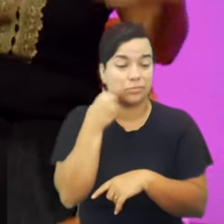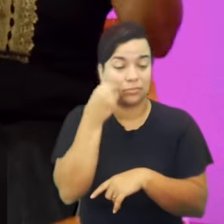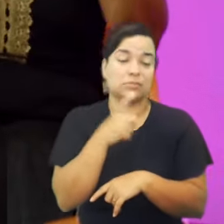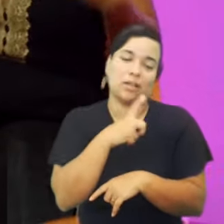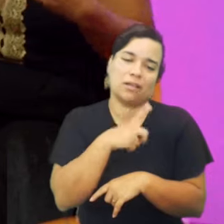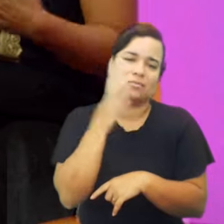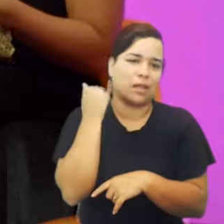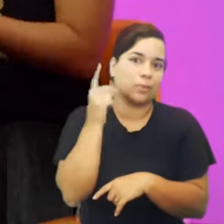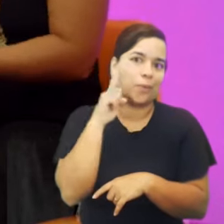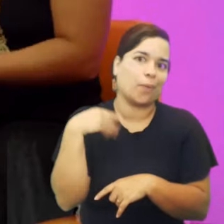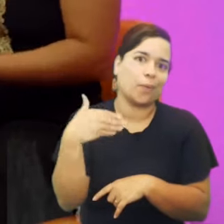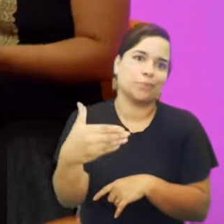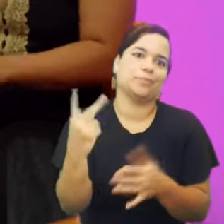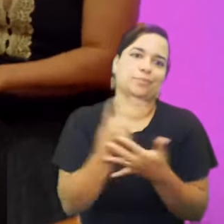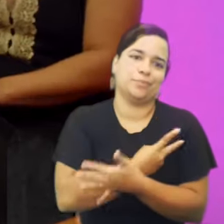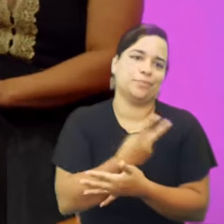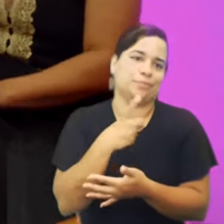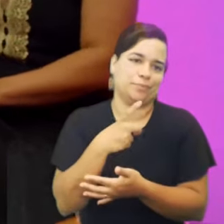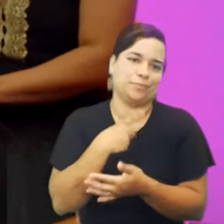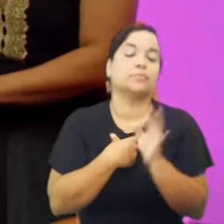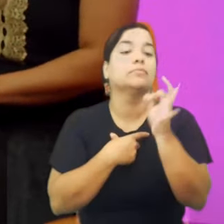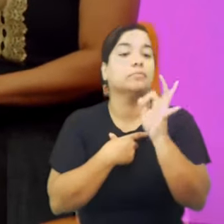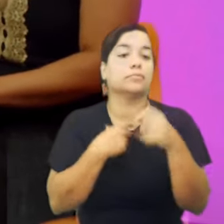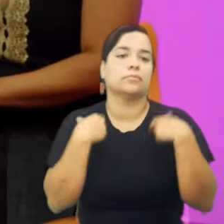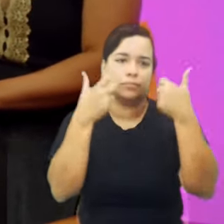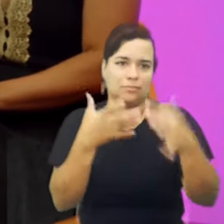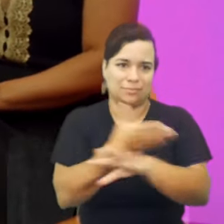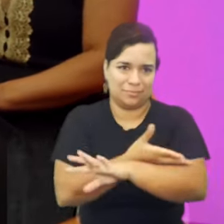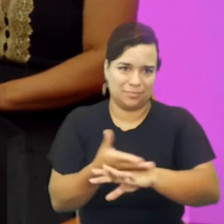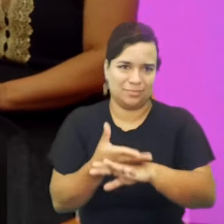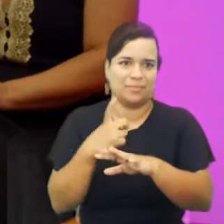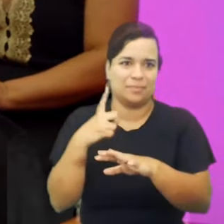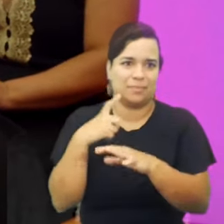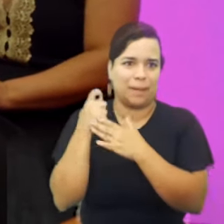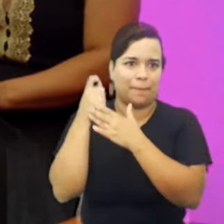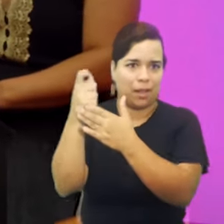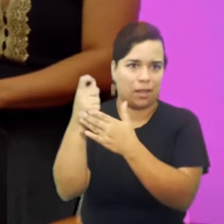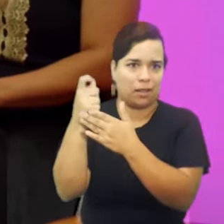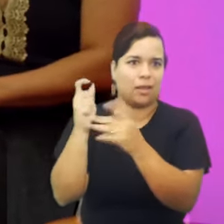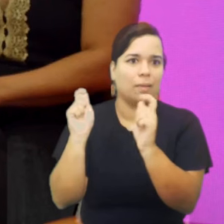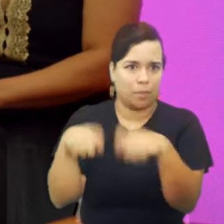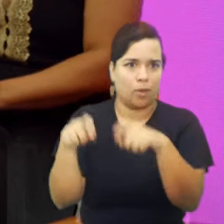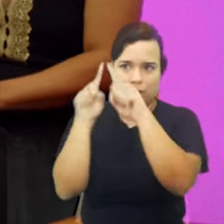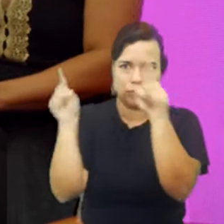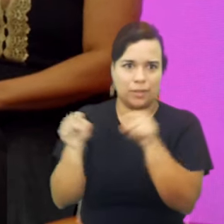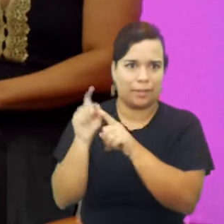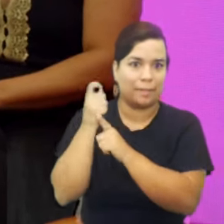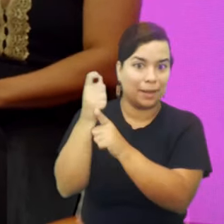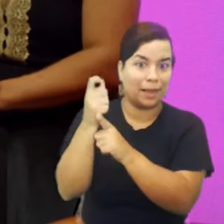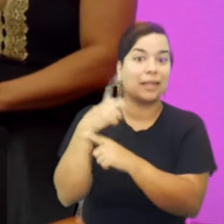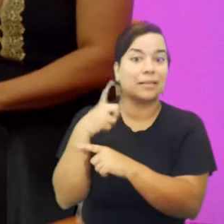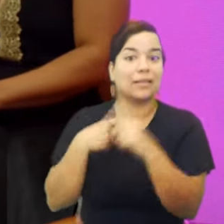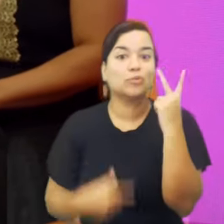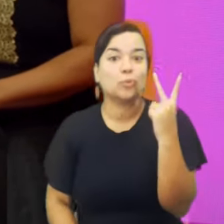ainda diariamente. Eu falo assim que a minha plaquinha, da próxima vez eu acho que a gente pode fazer plaquinhas pro programa. Eu tenho